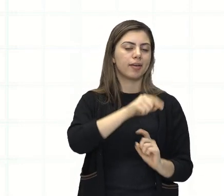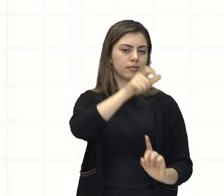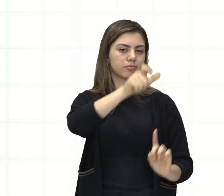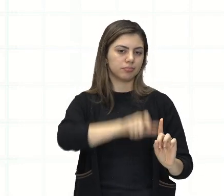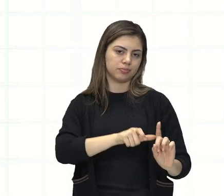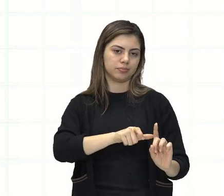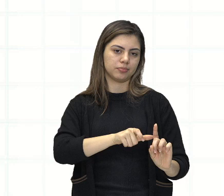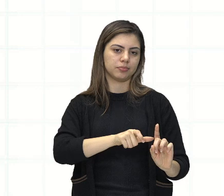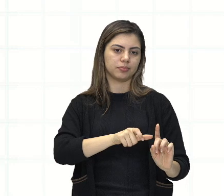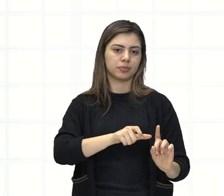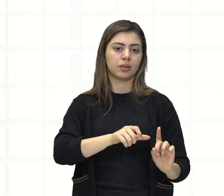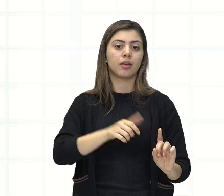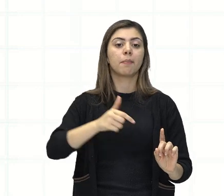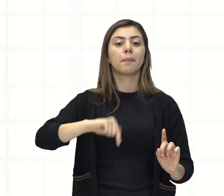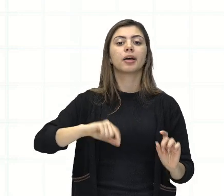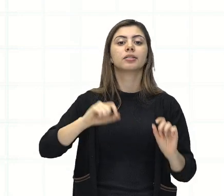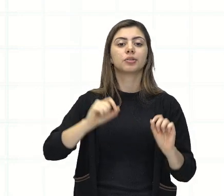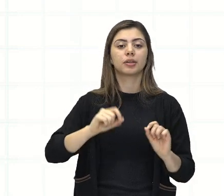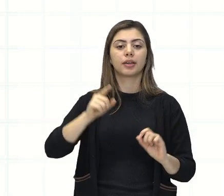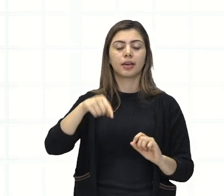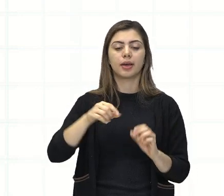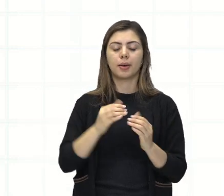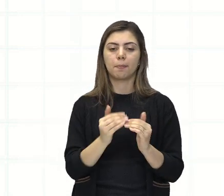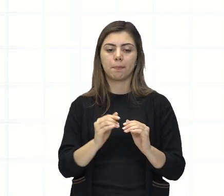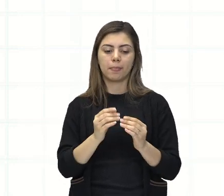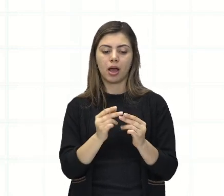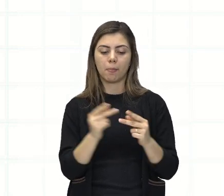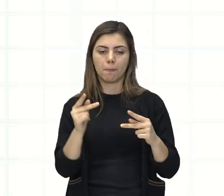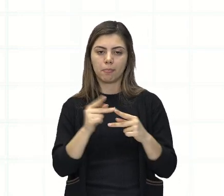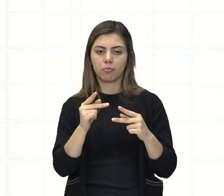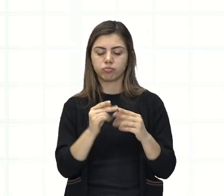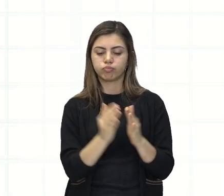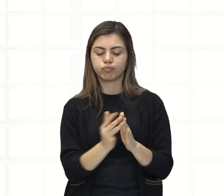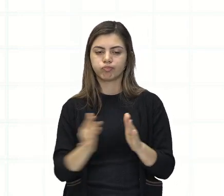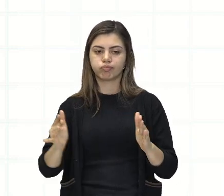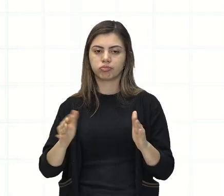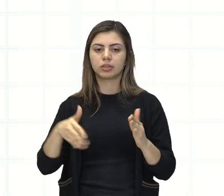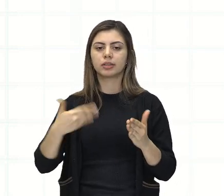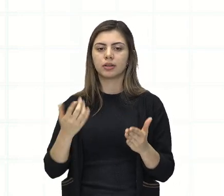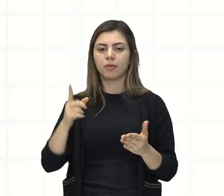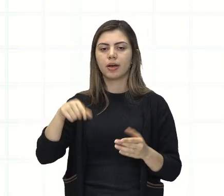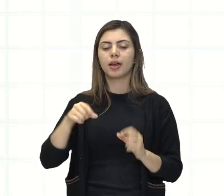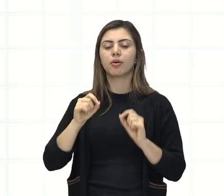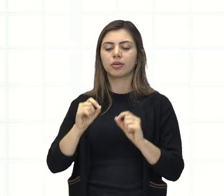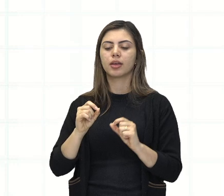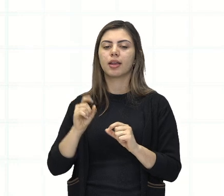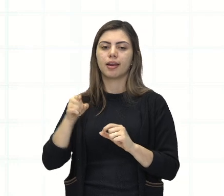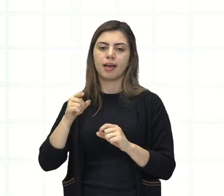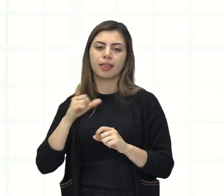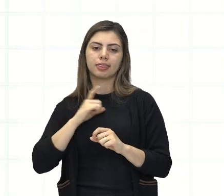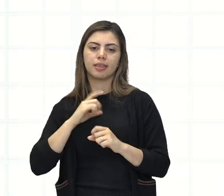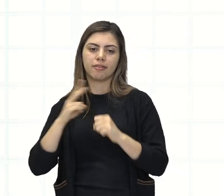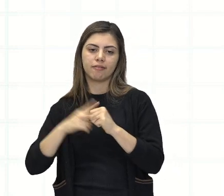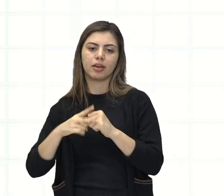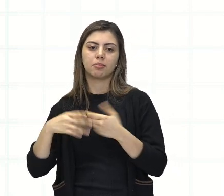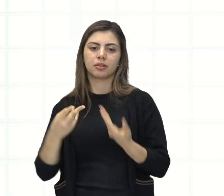sujeito predicado. O verbo, ele exige essa preposição. Então, ele vai ser verbo